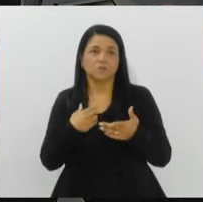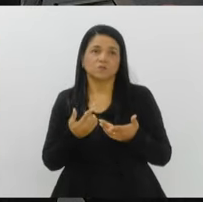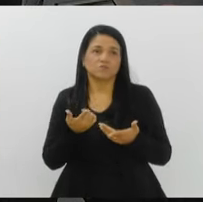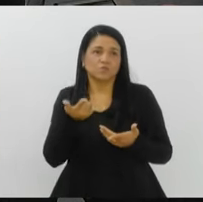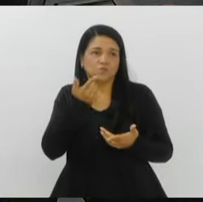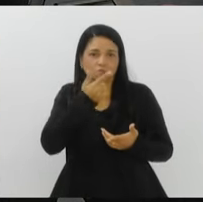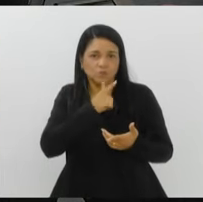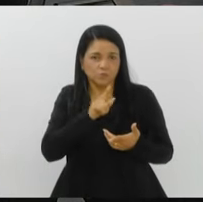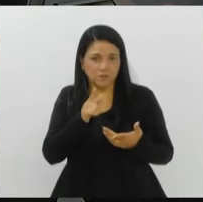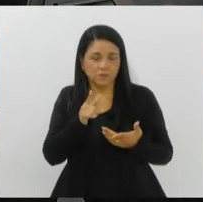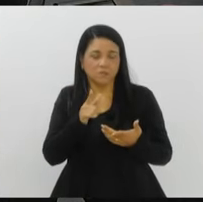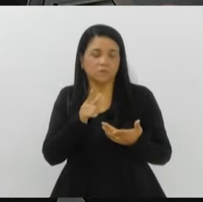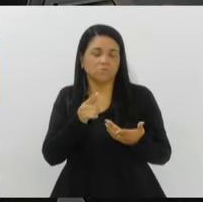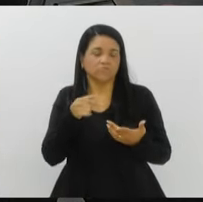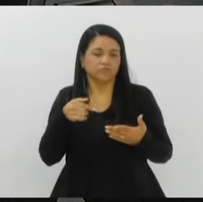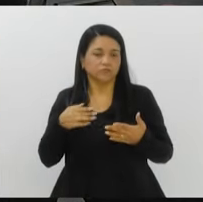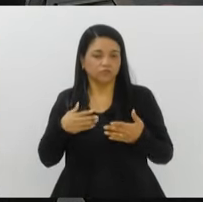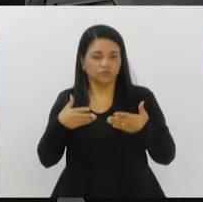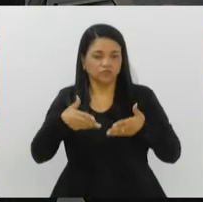pelo fato ocorrido.